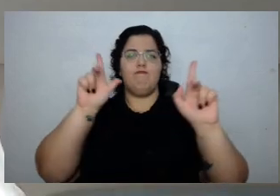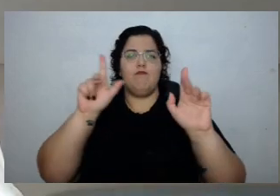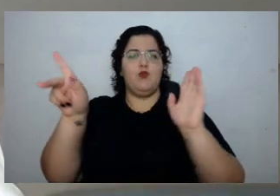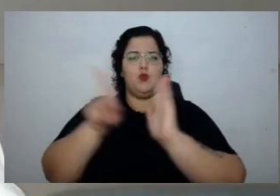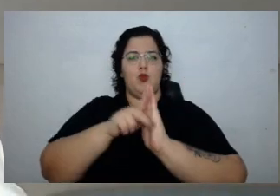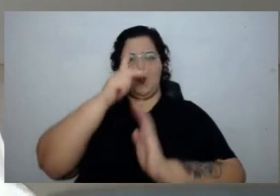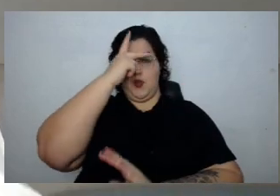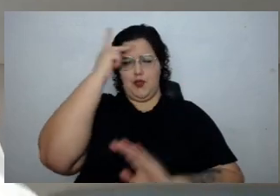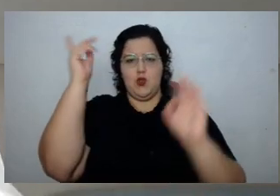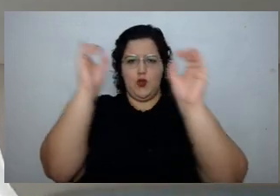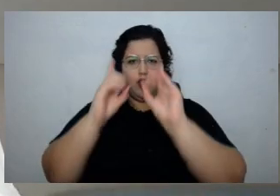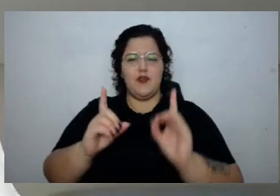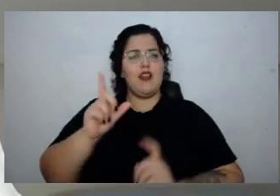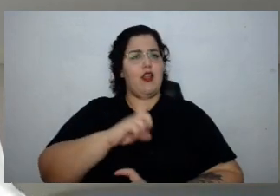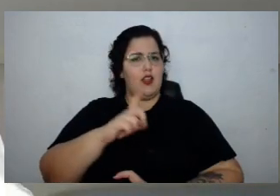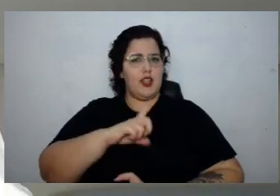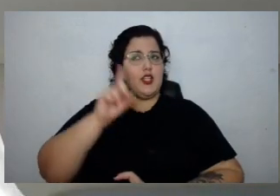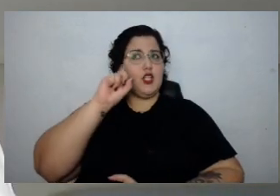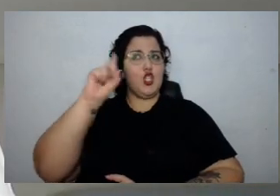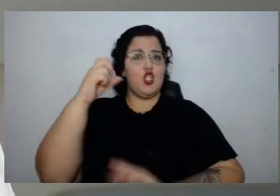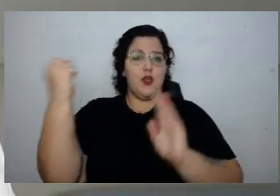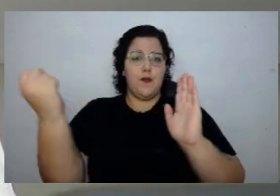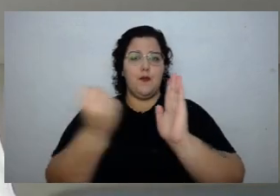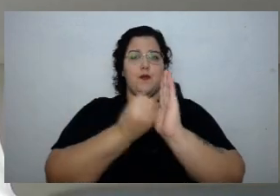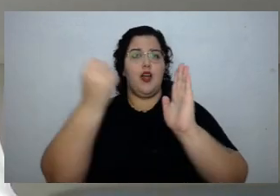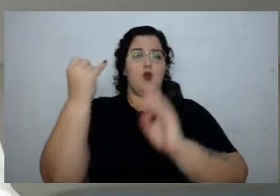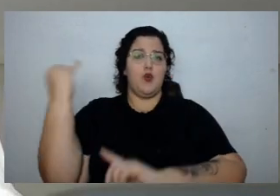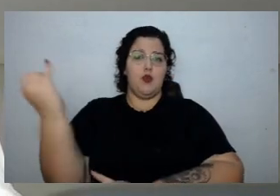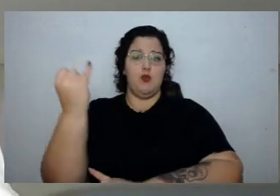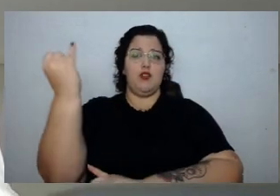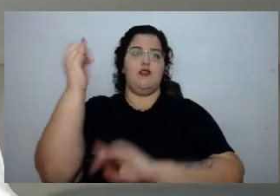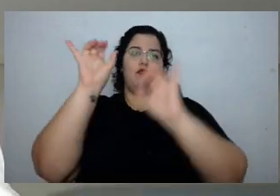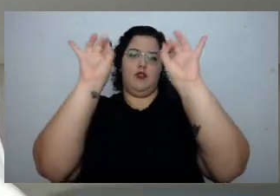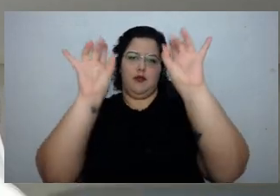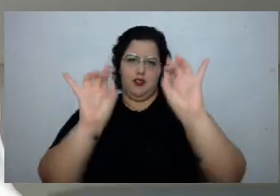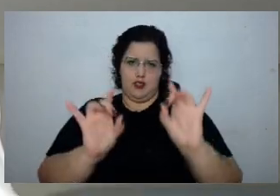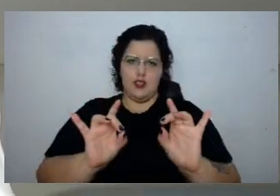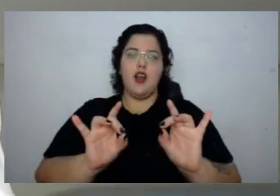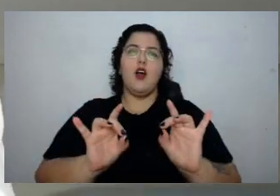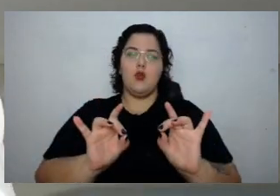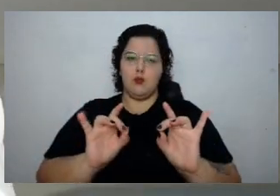É um mês em que nós temos datas importantes para a gente poder